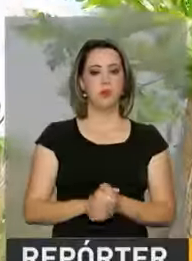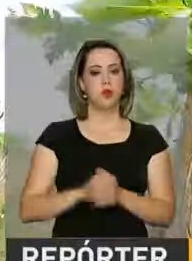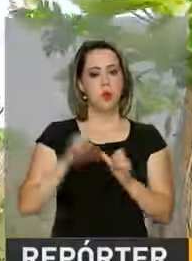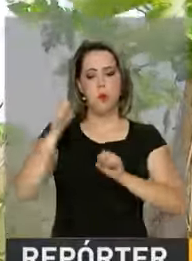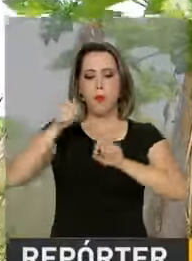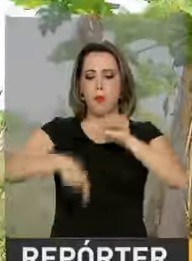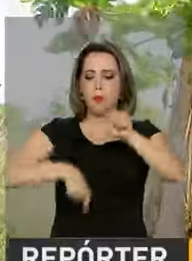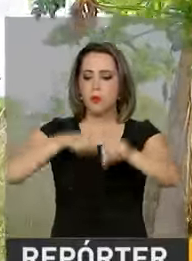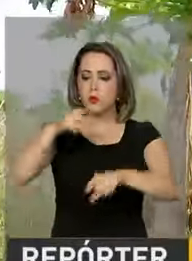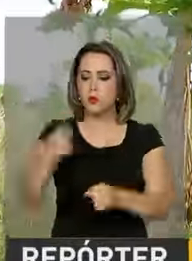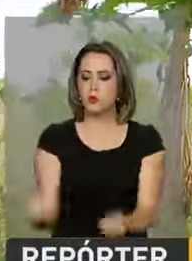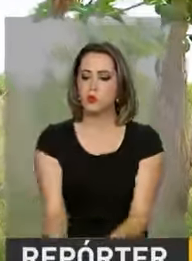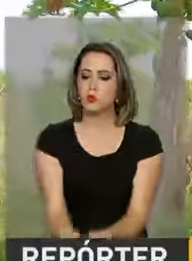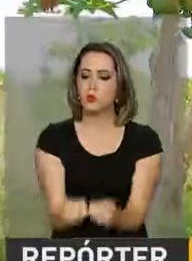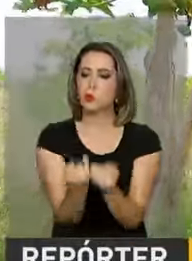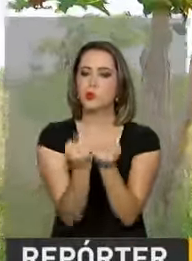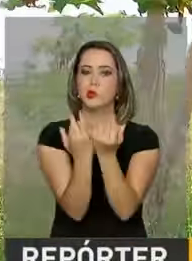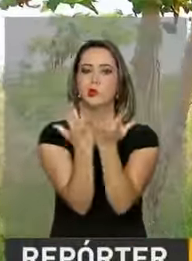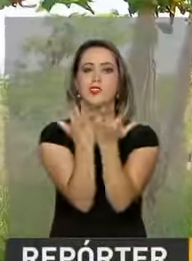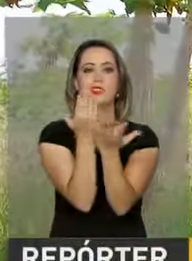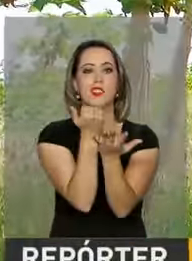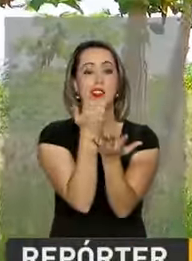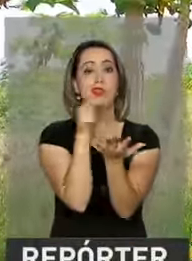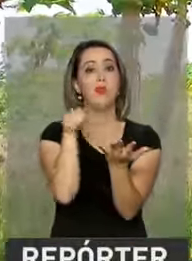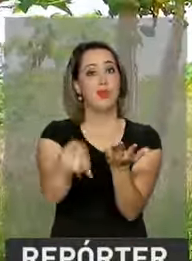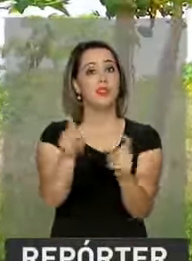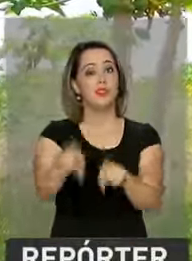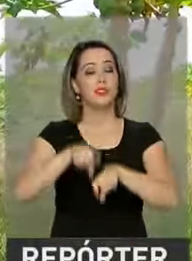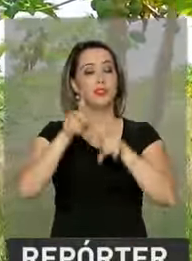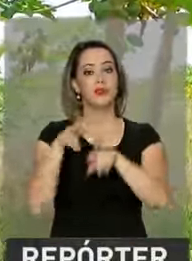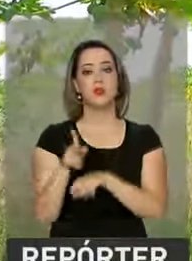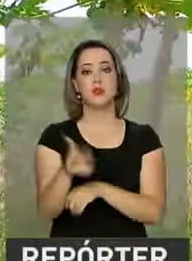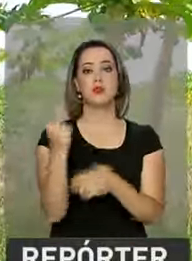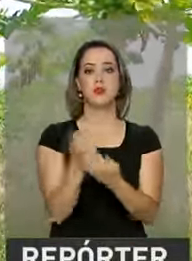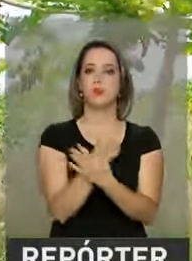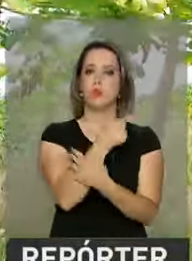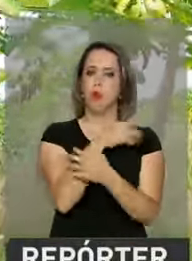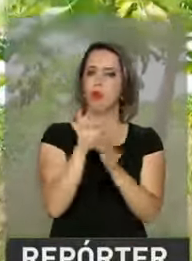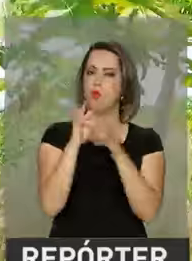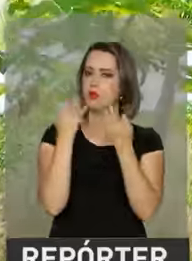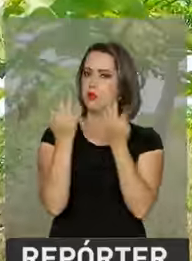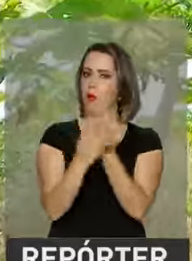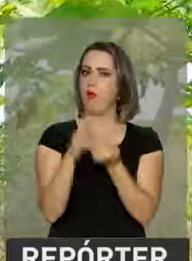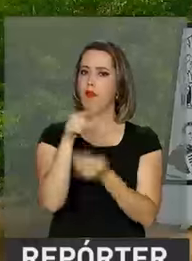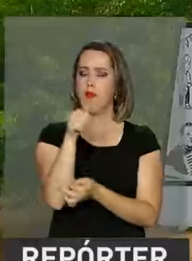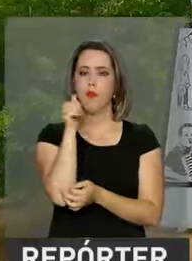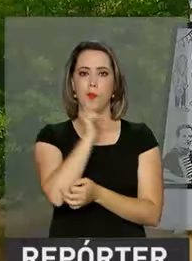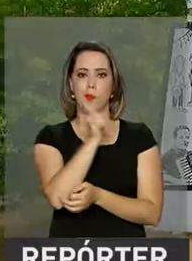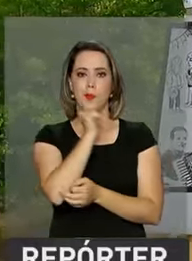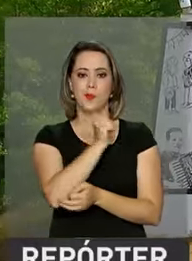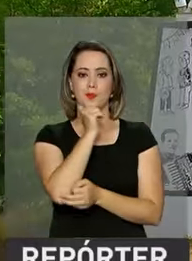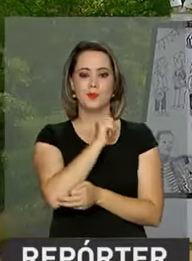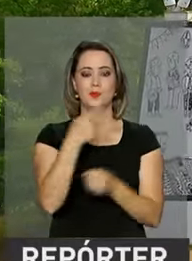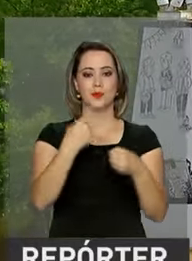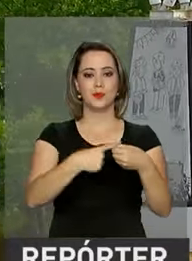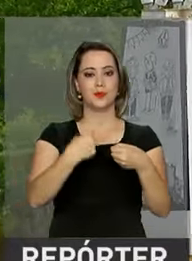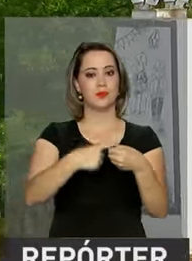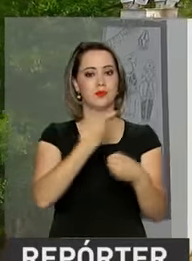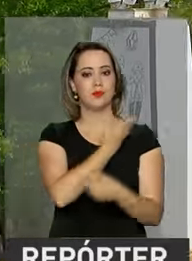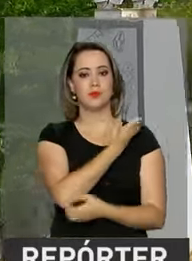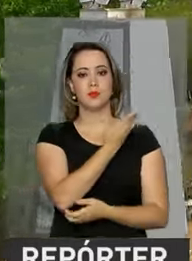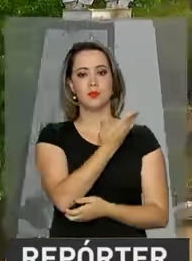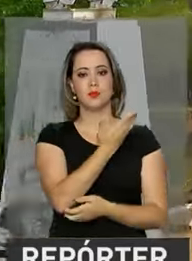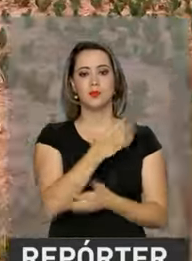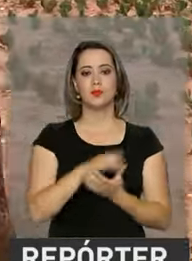produzir alimentos no campo. Essa sempre foi a rotina da agricultora familiar Maria Verônica, de Monteiro, no sertão